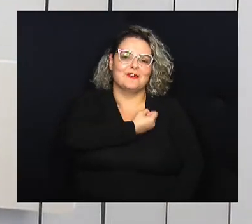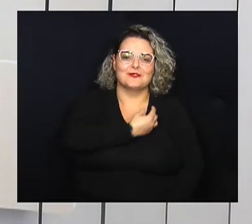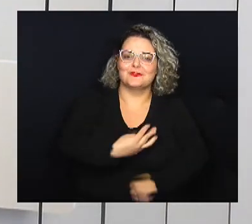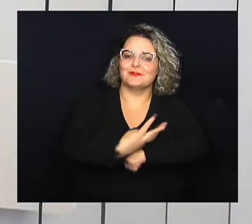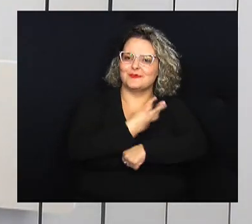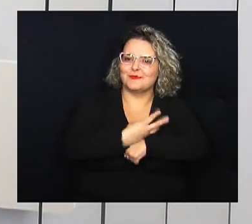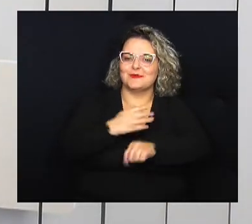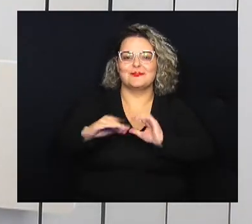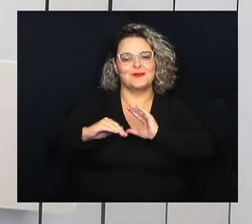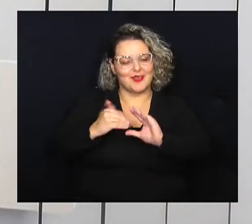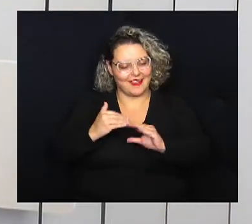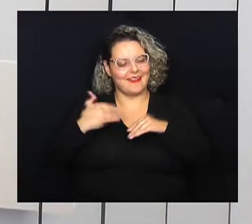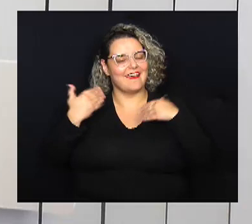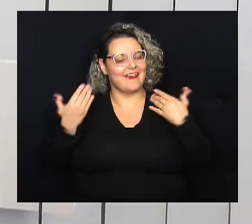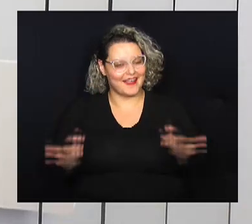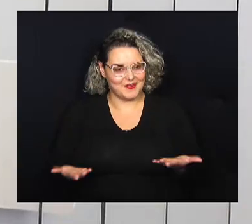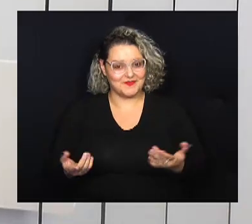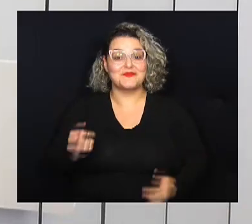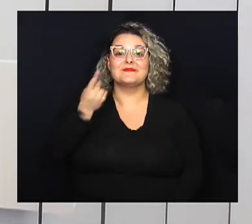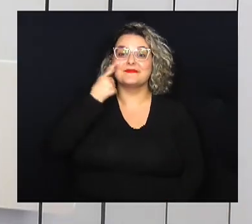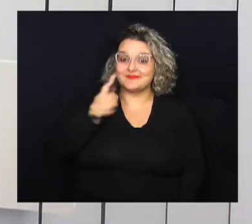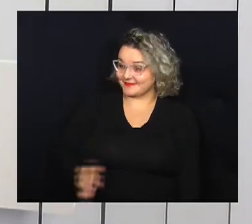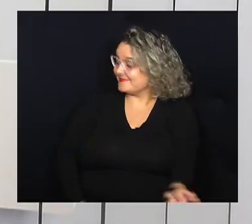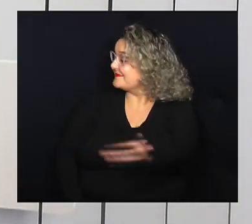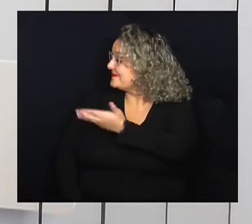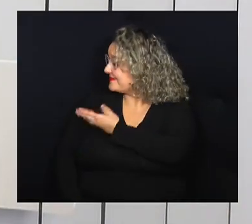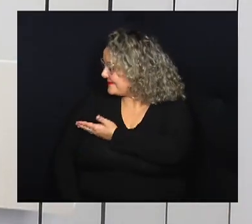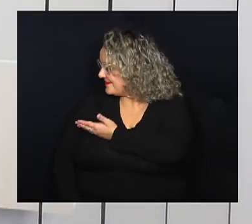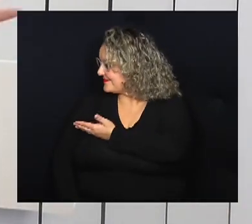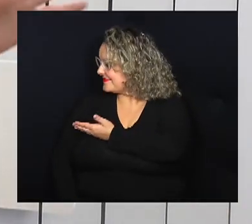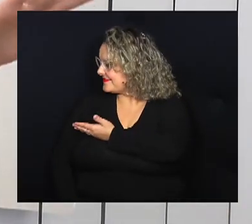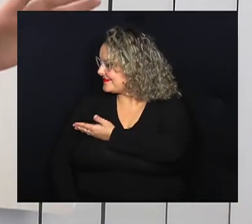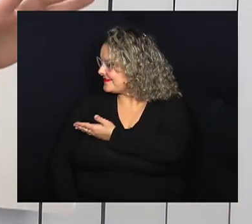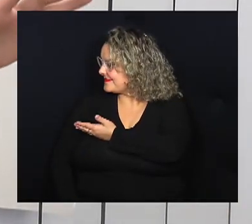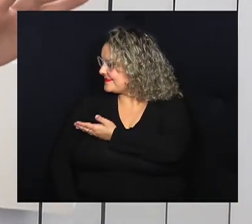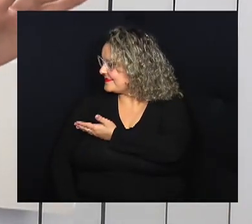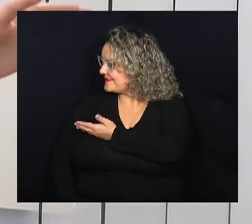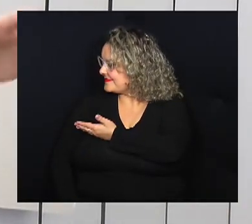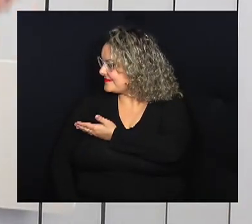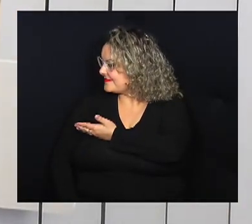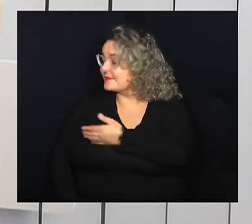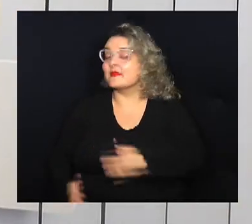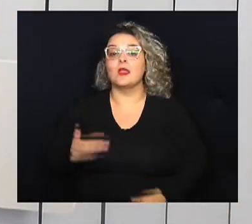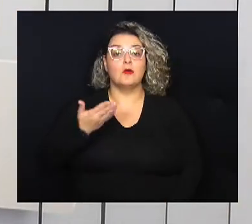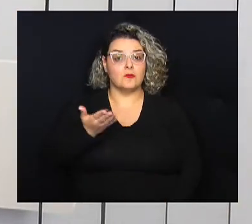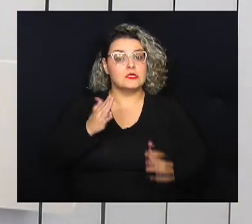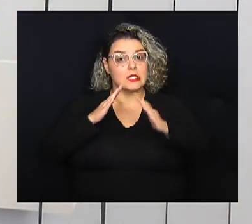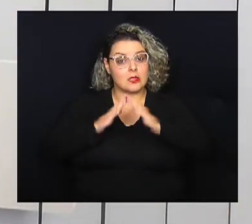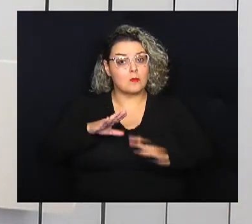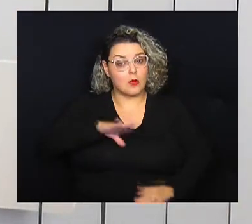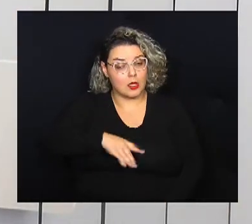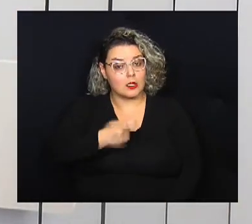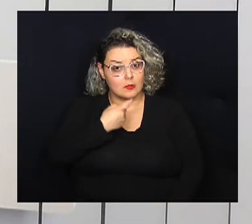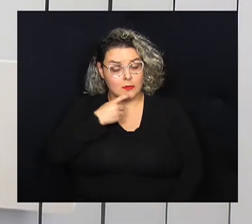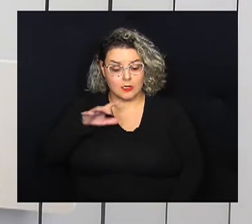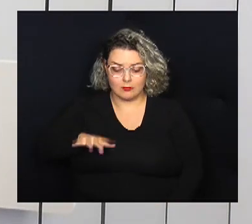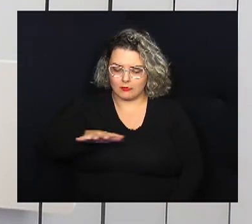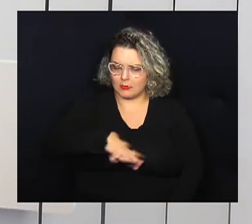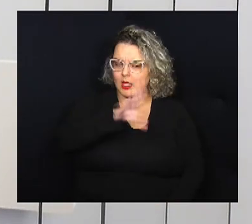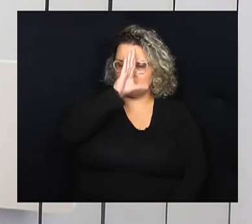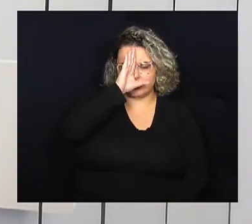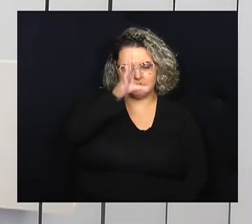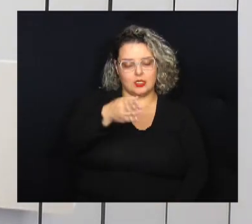através do número do nosso WhatsApp. 19 é o nosso DDD. Para você que é de Campinas e região, pode ir direto